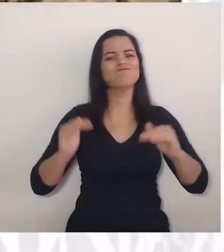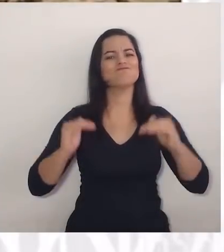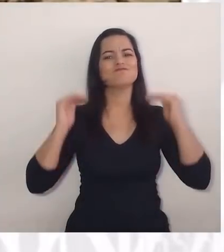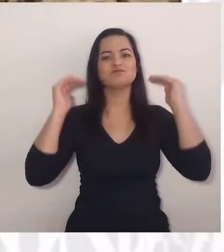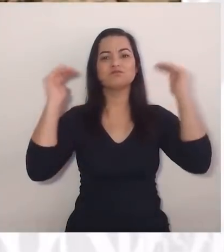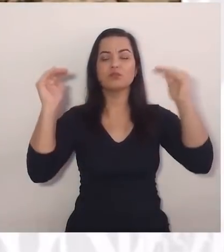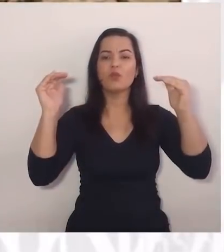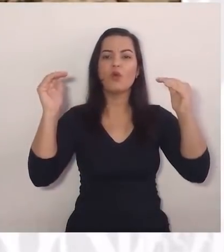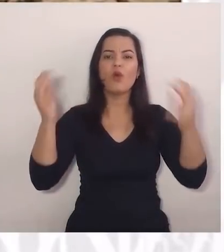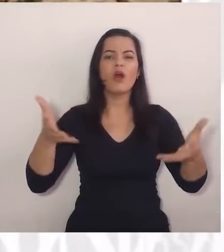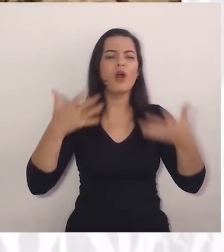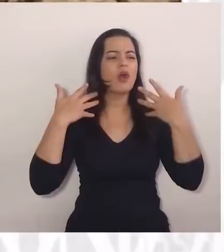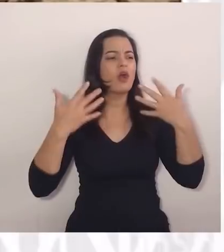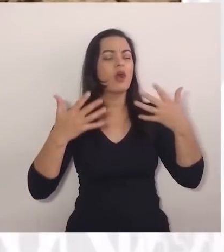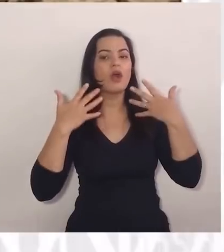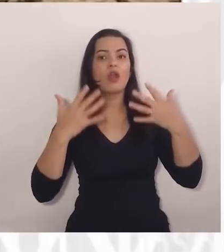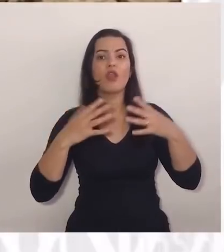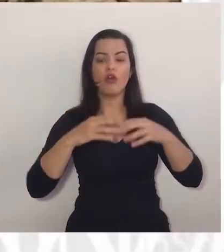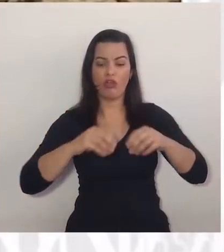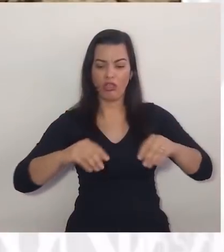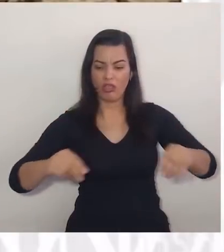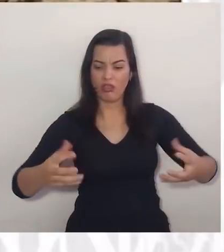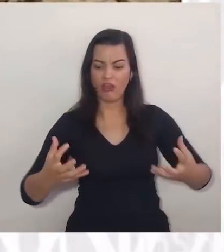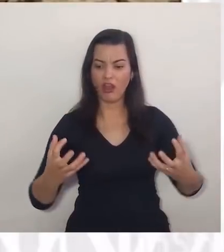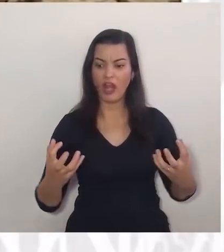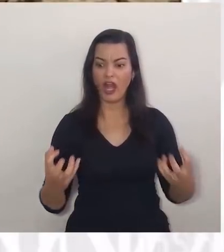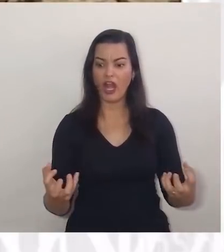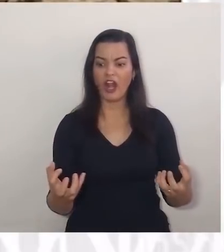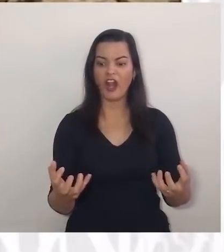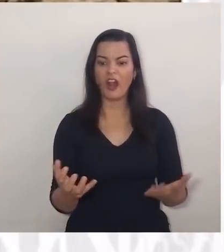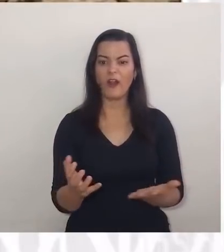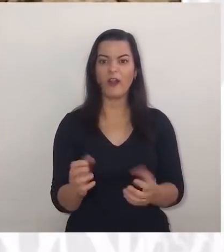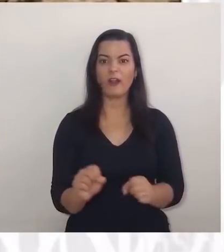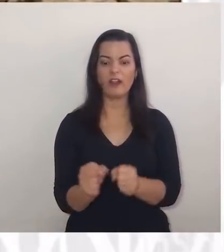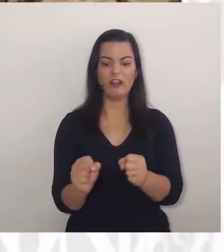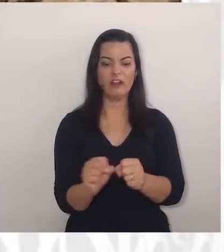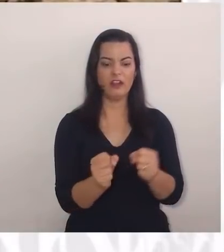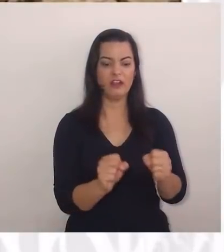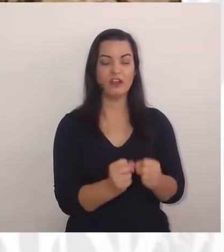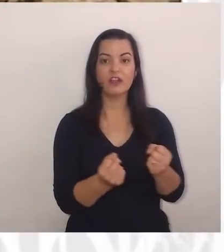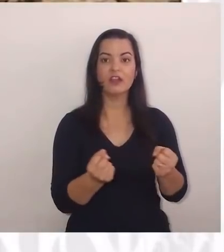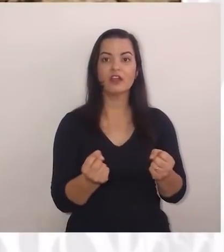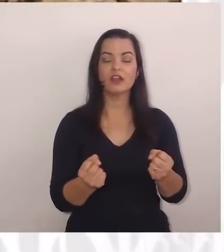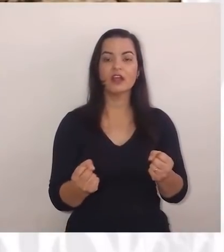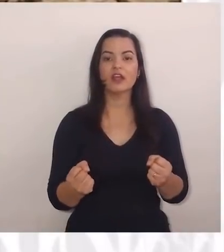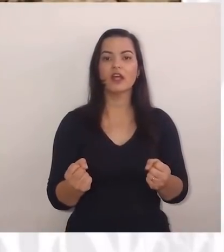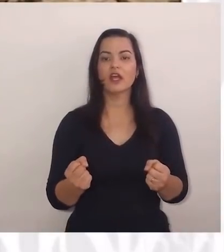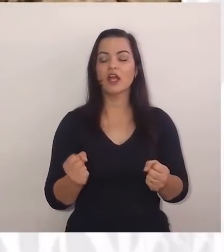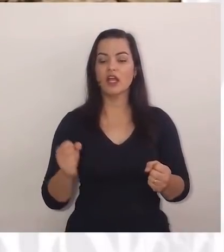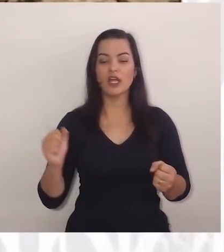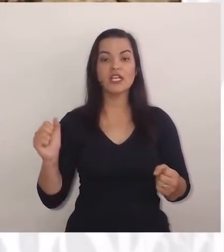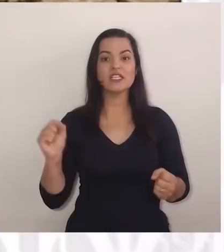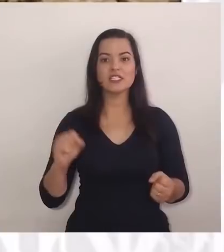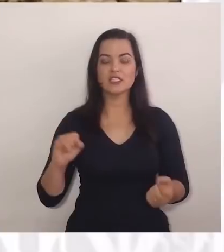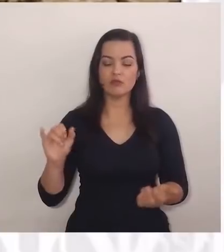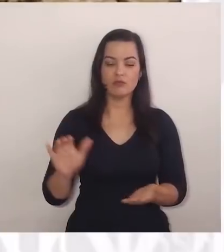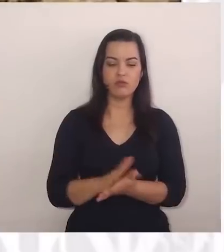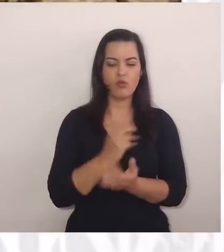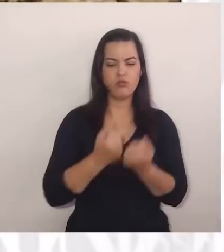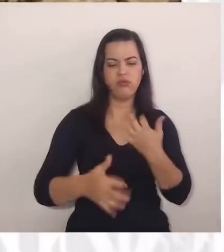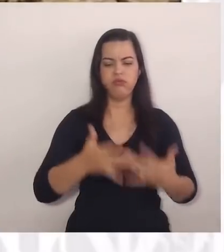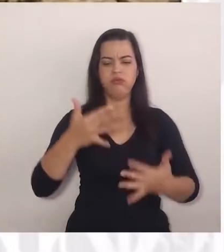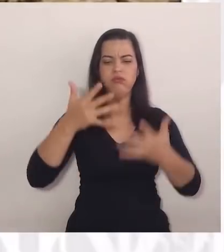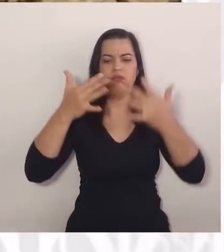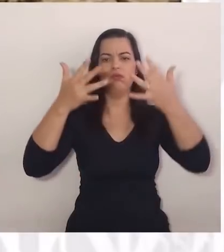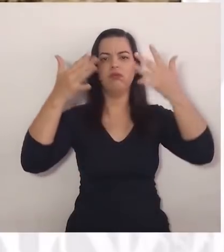calor abria fendas no solo e levantava uma espessa poeira que borrava de cinza o